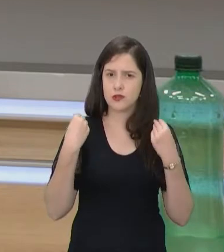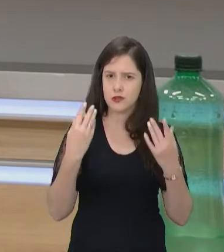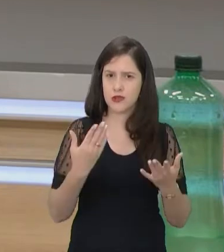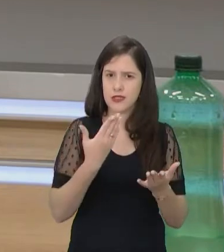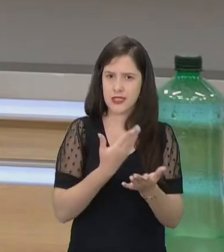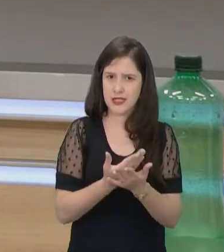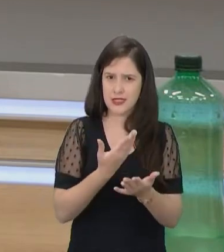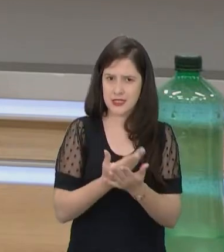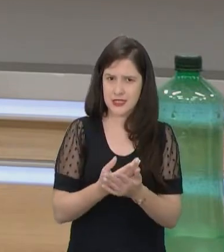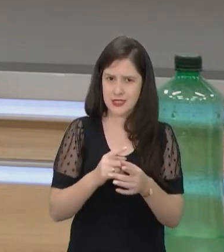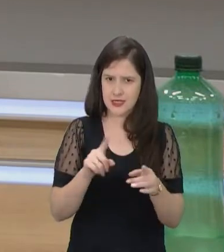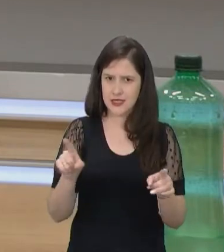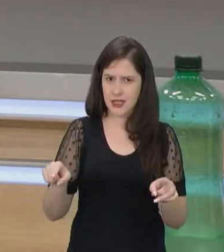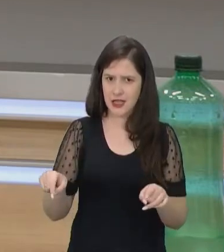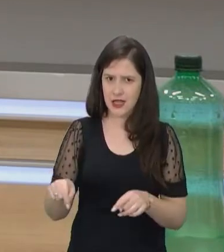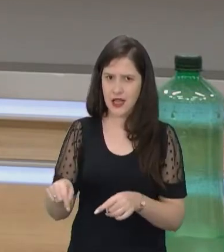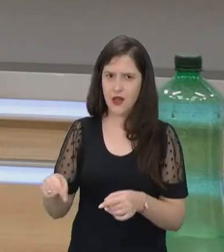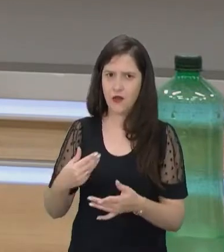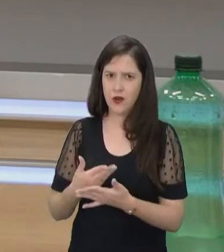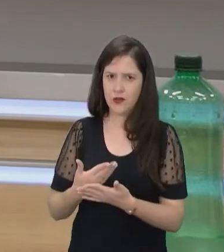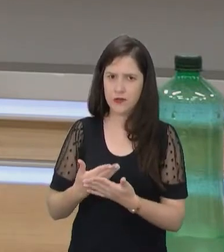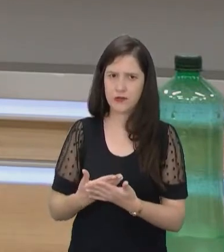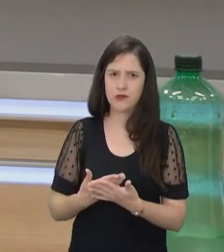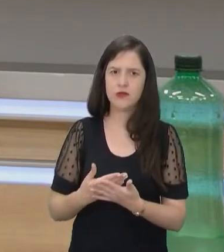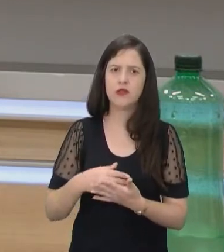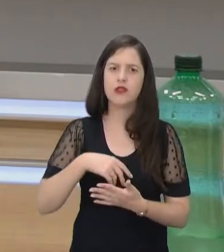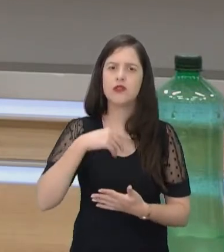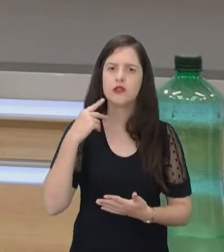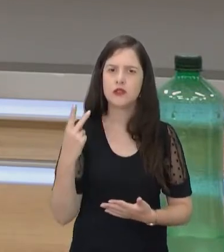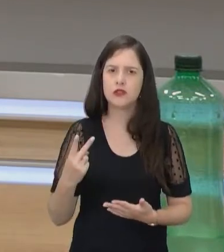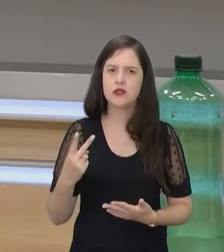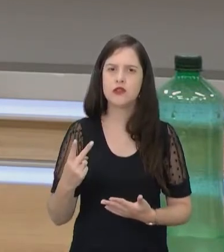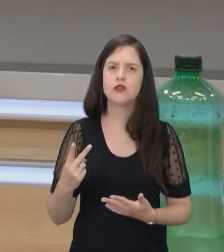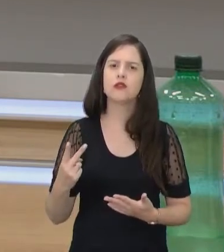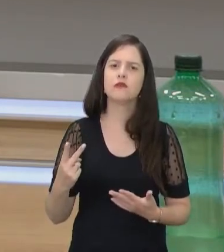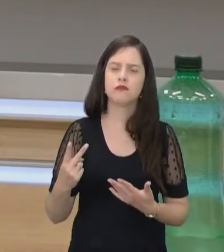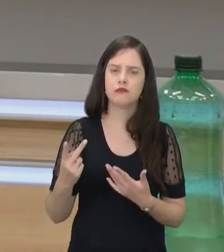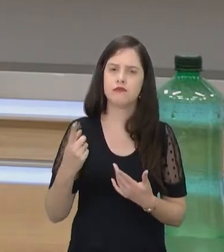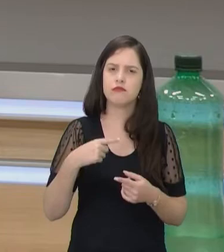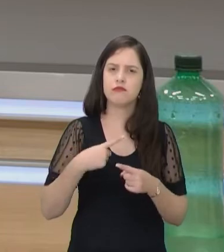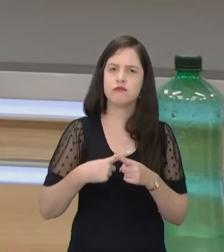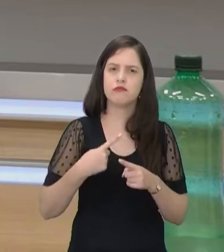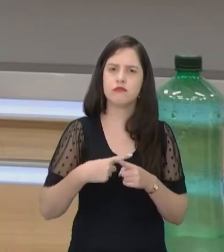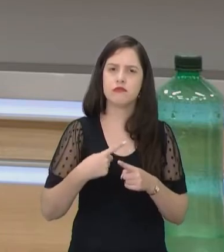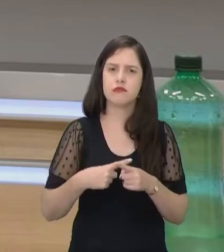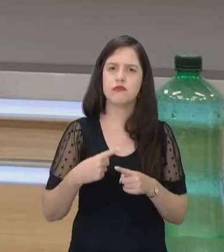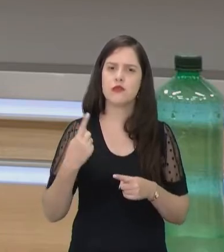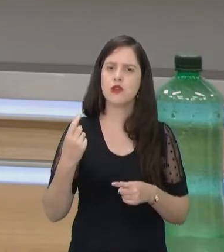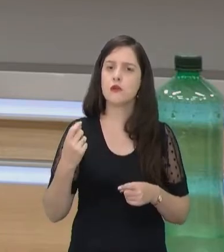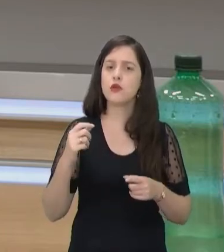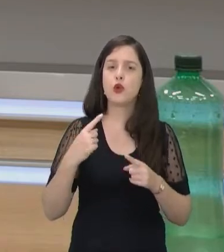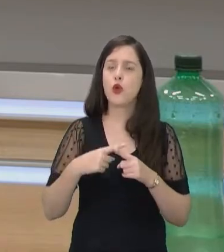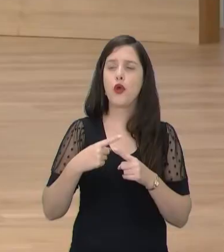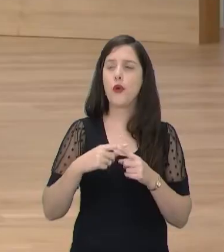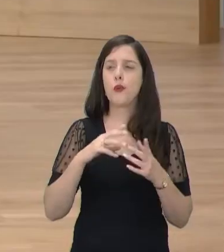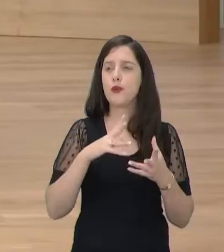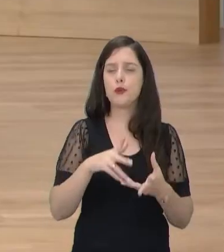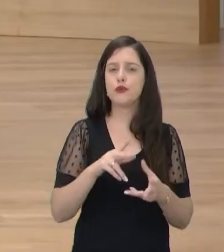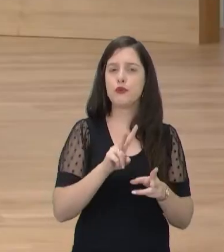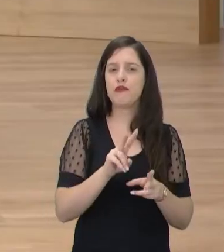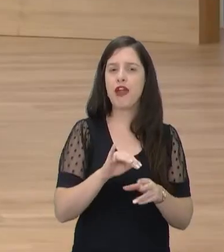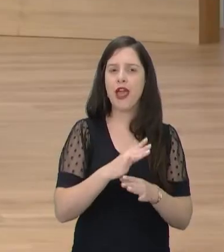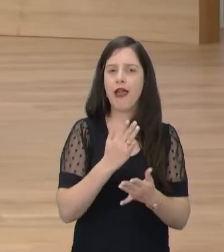aulas, podem estar pensando, meu Deus, são dois aí profetas do apocalíptico, porque está falando só que o mundo vai acabar. E que a gente está